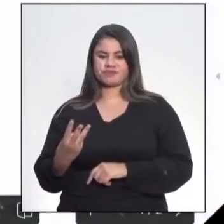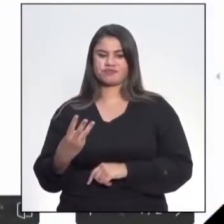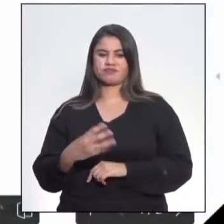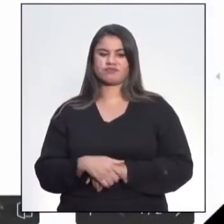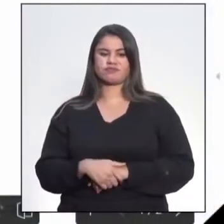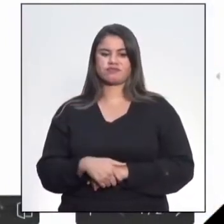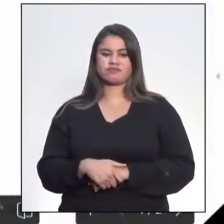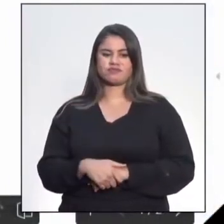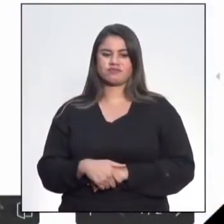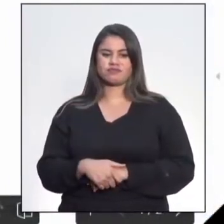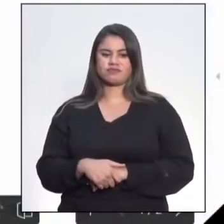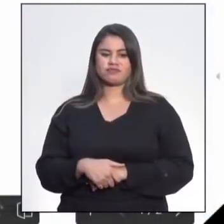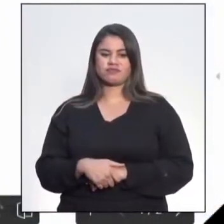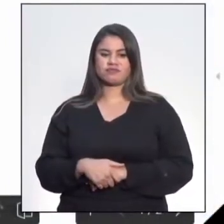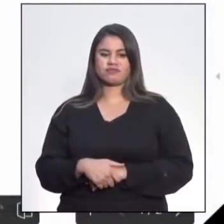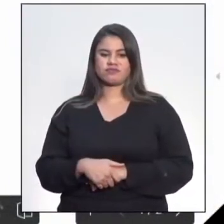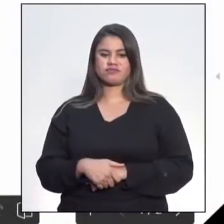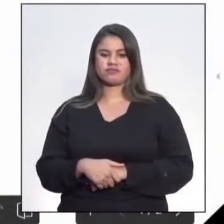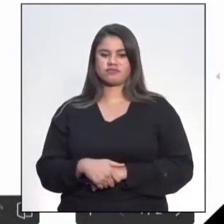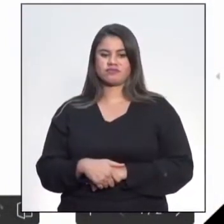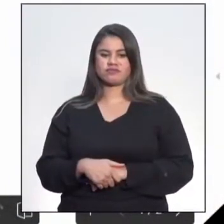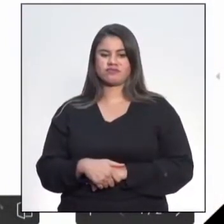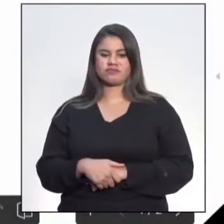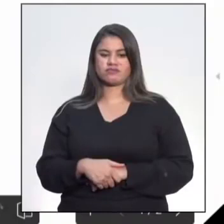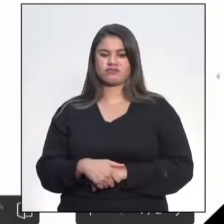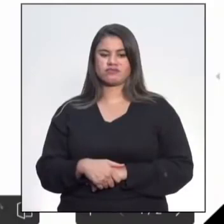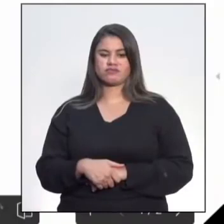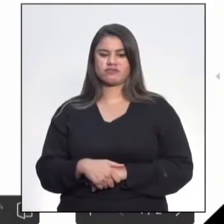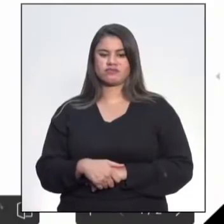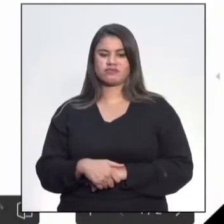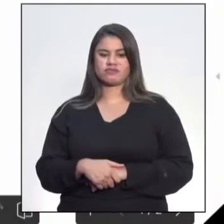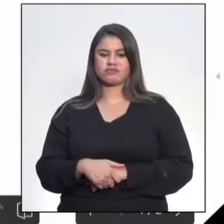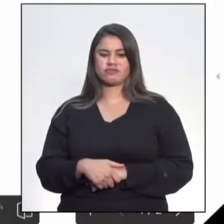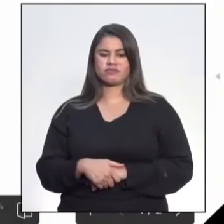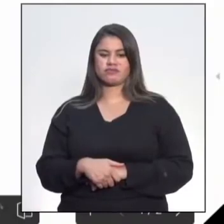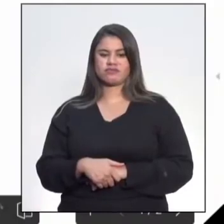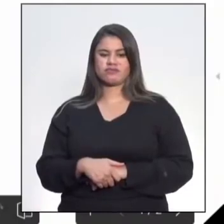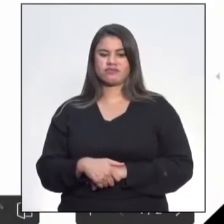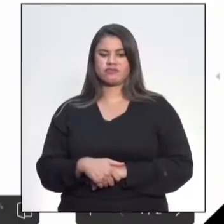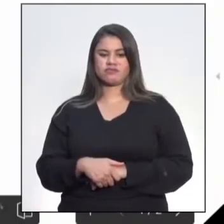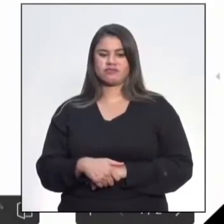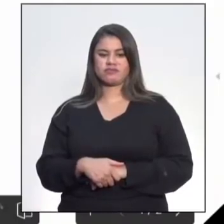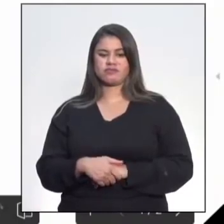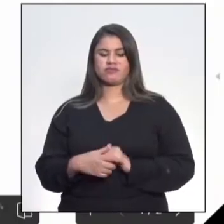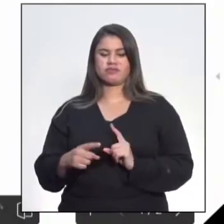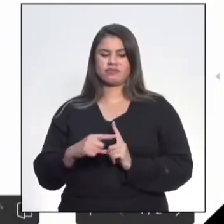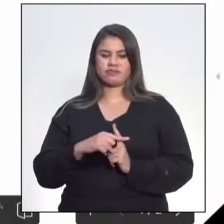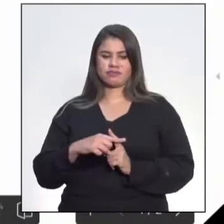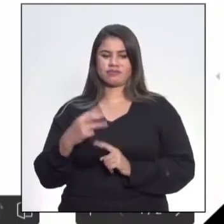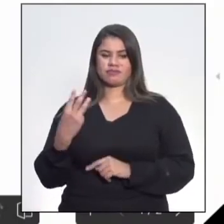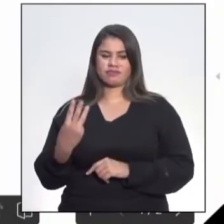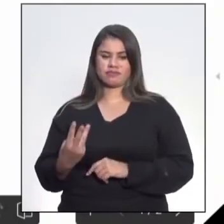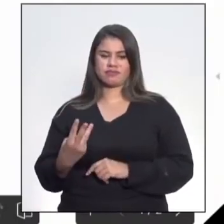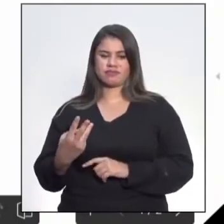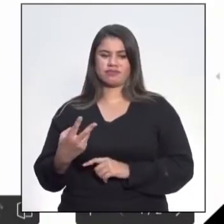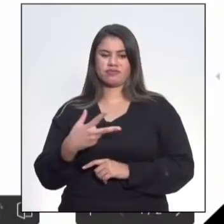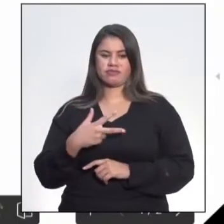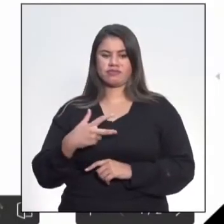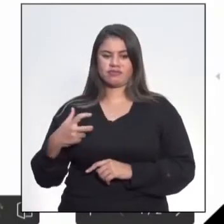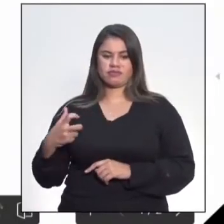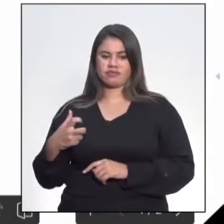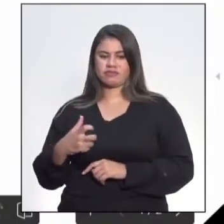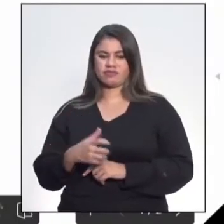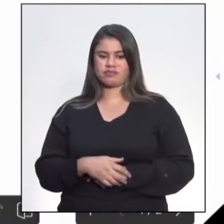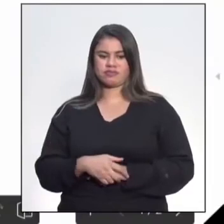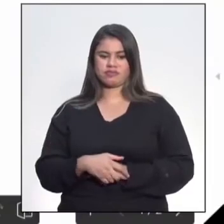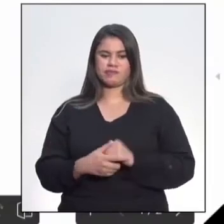3. Esse 3 nunca funciona, meu Deus. Devagar. 3 mais 3.